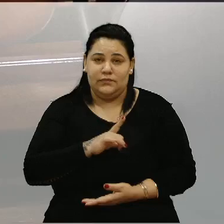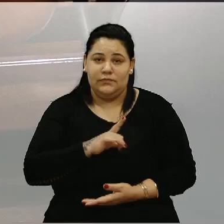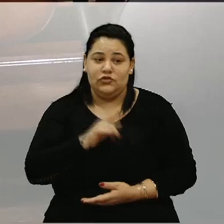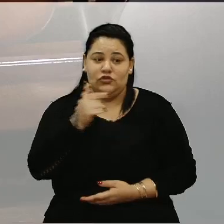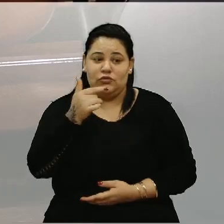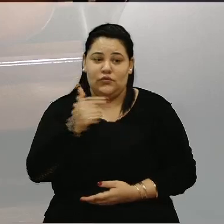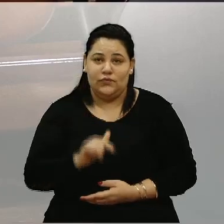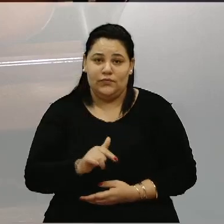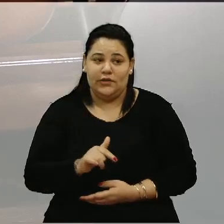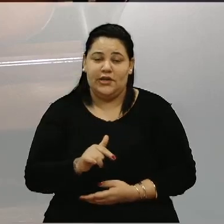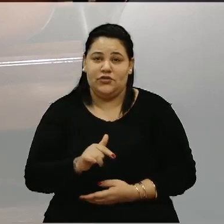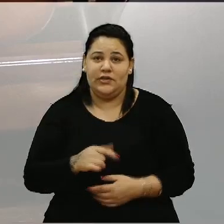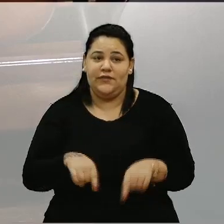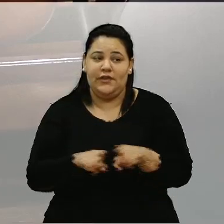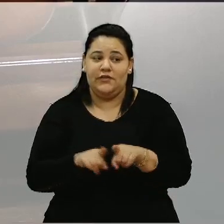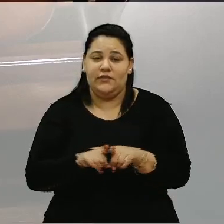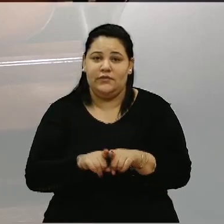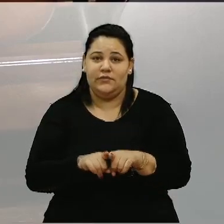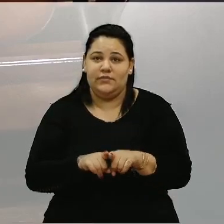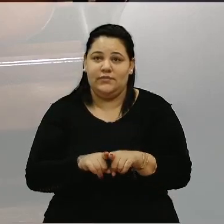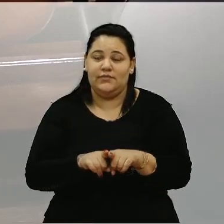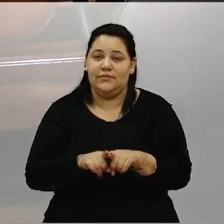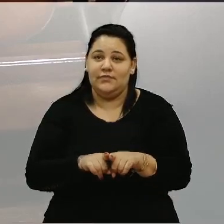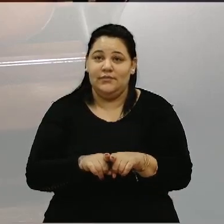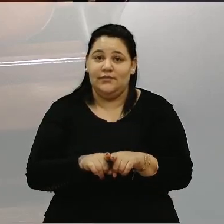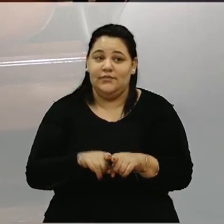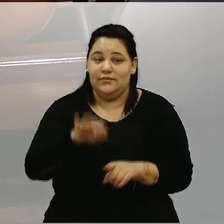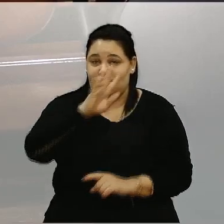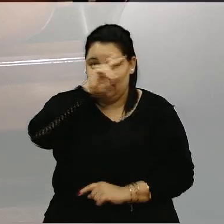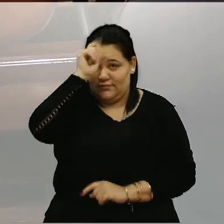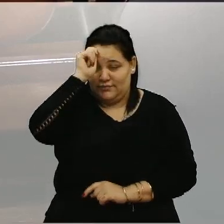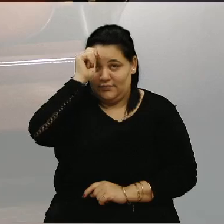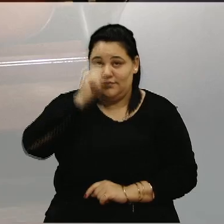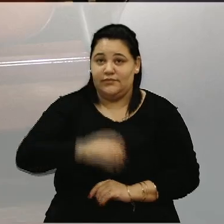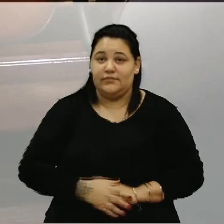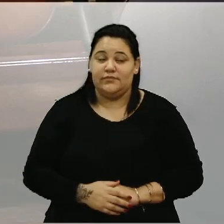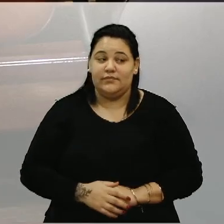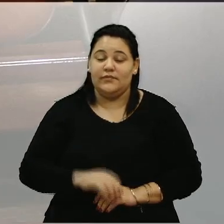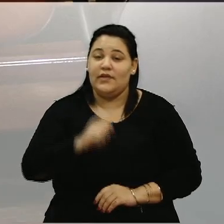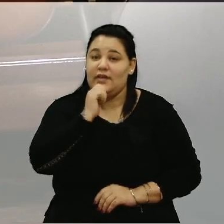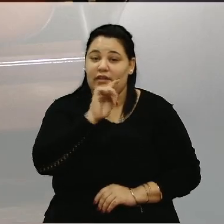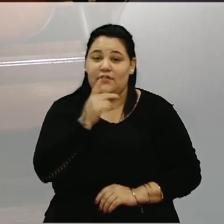novo e a prefeitura. Eu não estou trazendo esse tema à tona porque eu estou deixando os bastidores ainda.